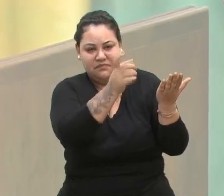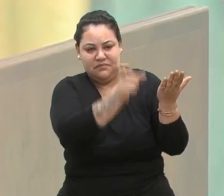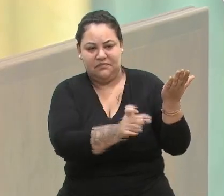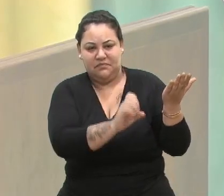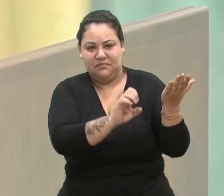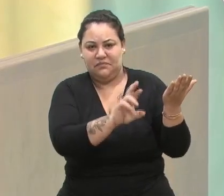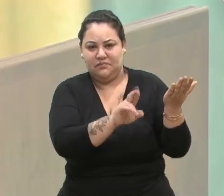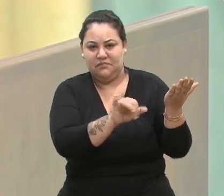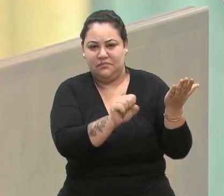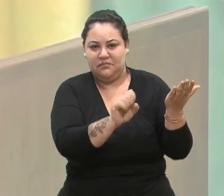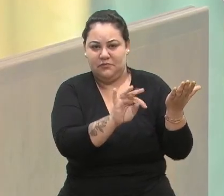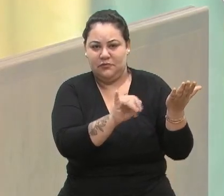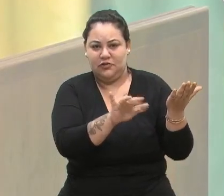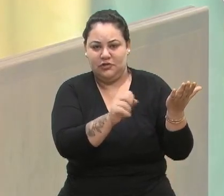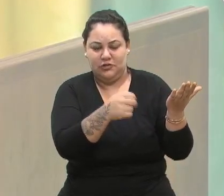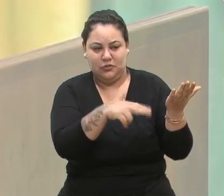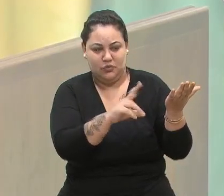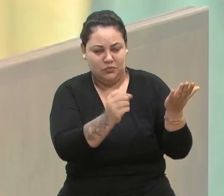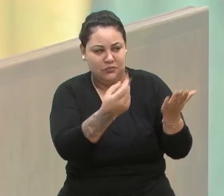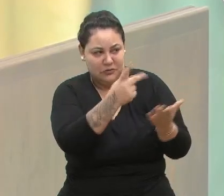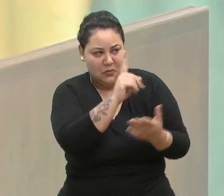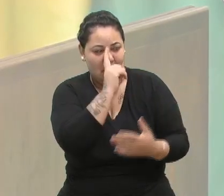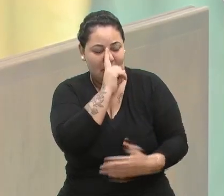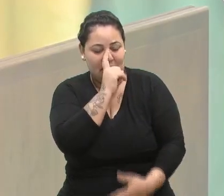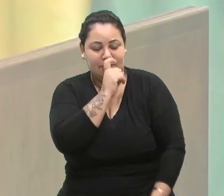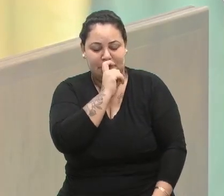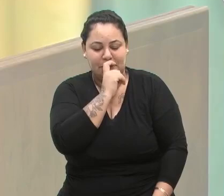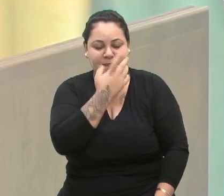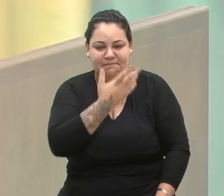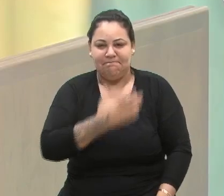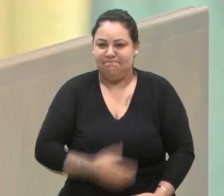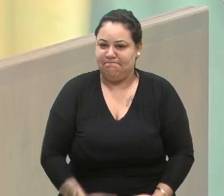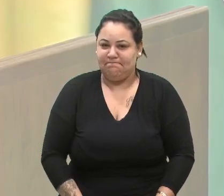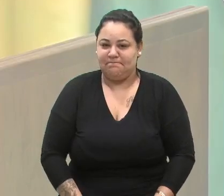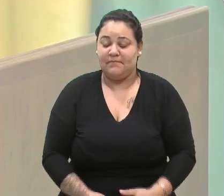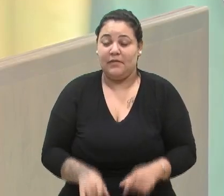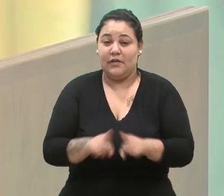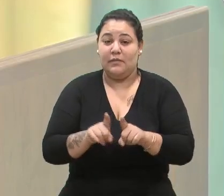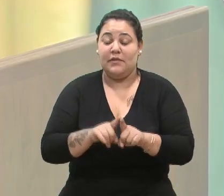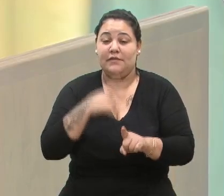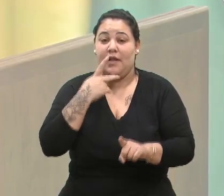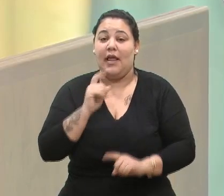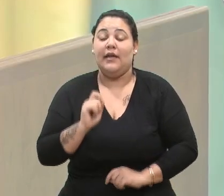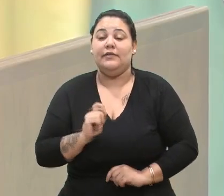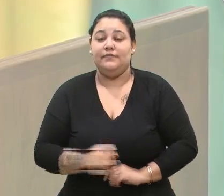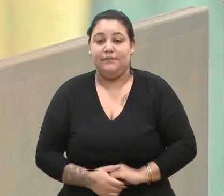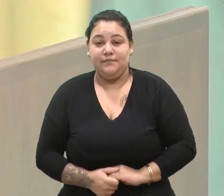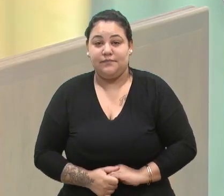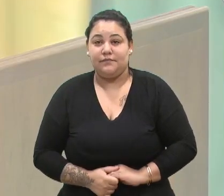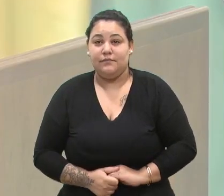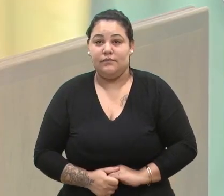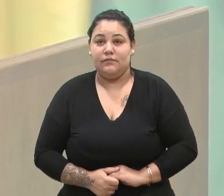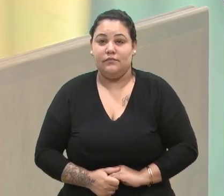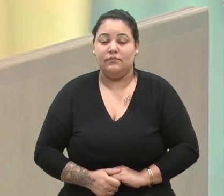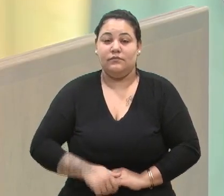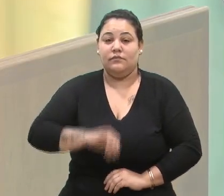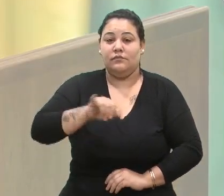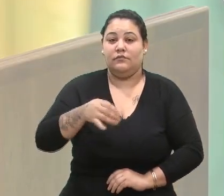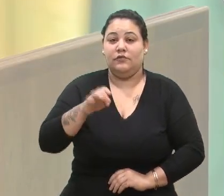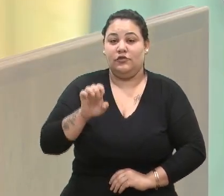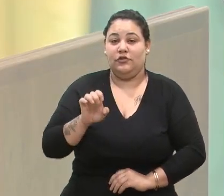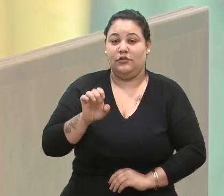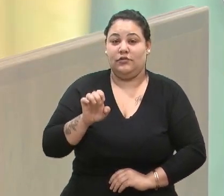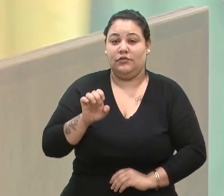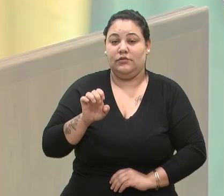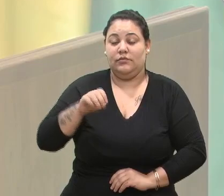pai, tua mãe, teu irmão, e também dizer que o Gemerson, o Tequila, que já